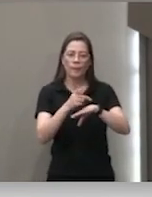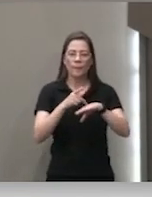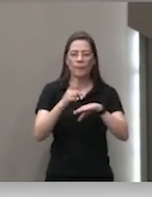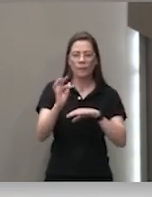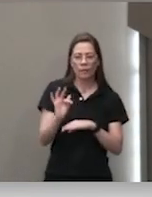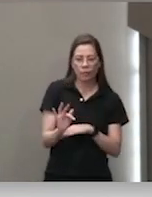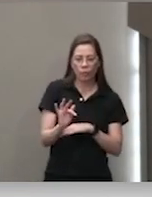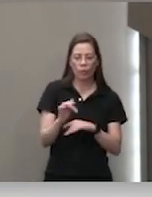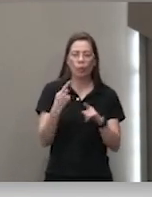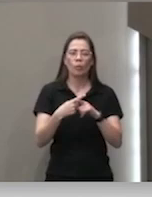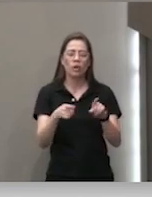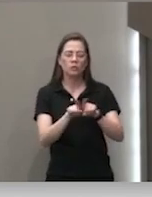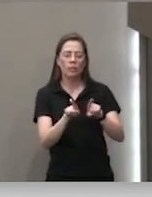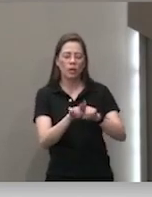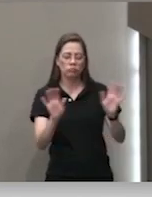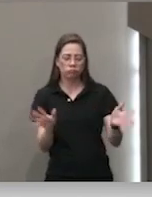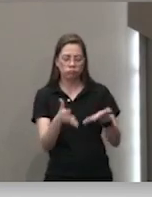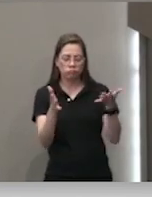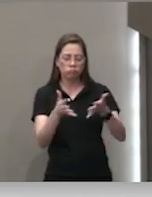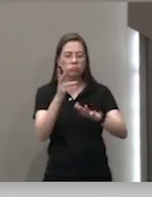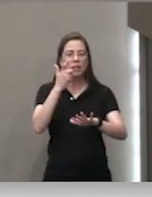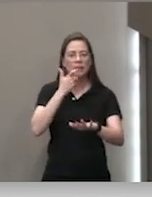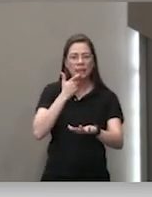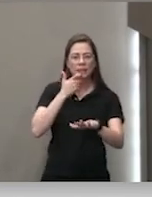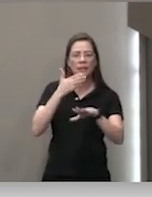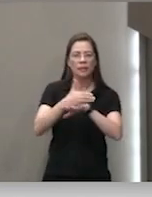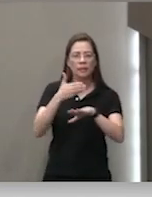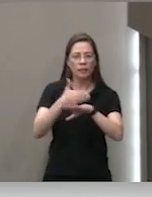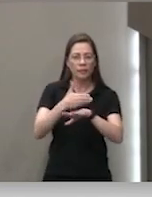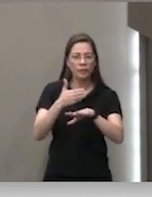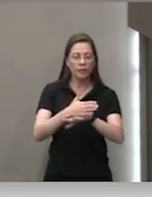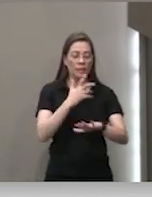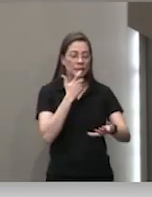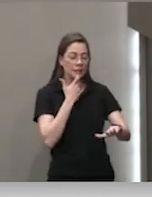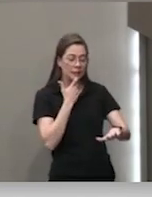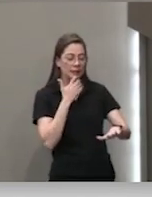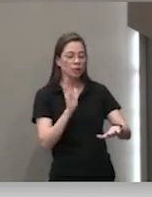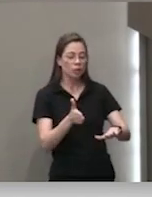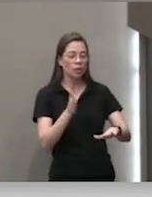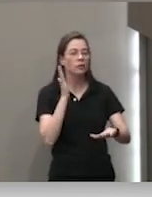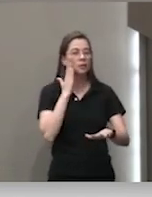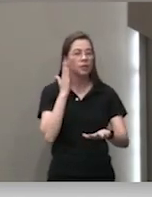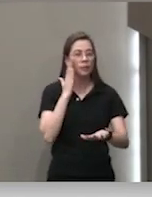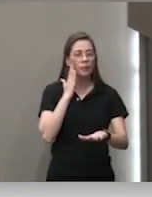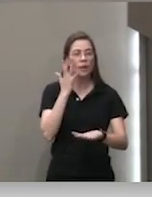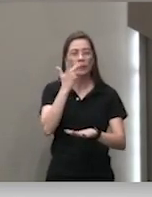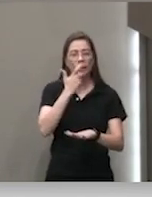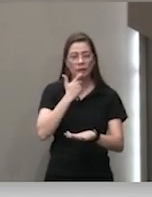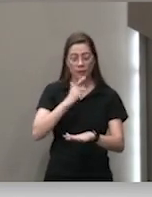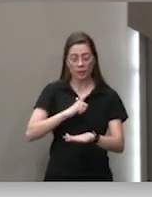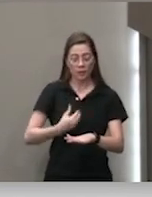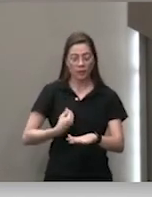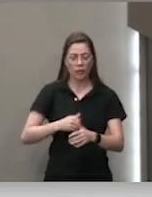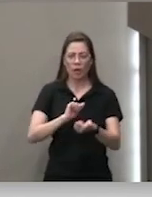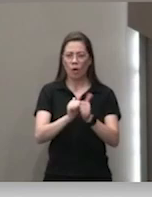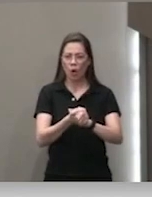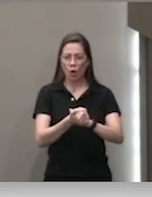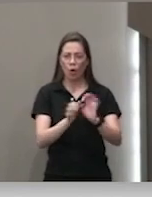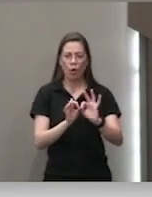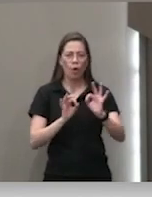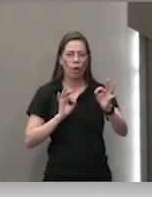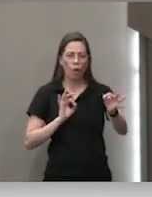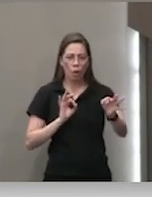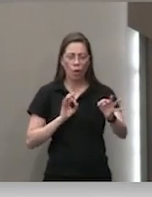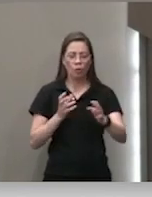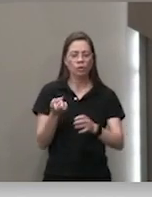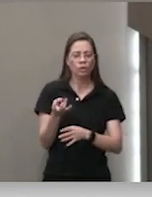também incentivar as crianças a participarem do esporte desde pequenos? Nós sabemos que crianças no esporte vão estar longe das drogas, vão